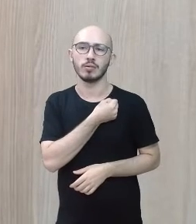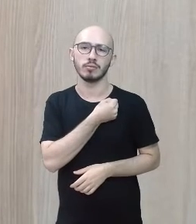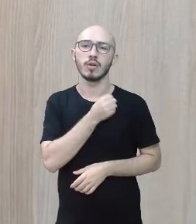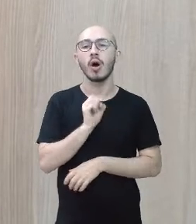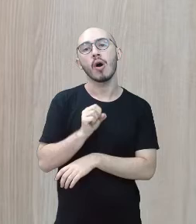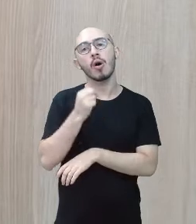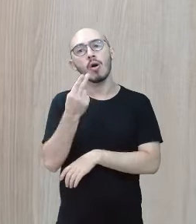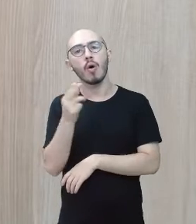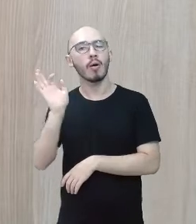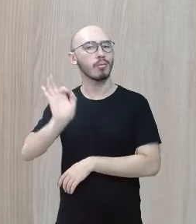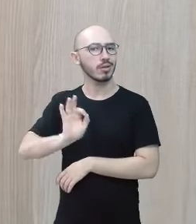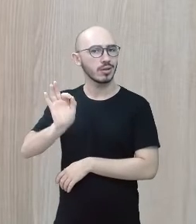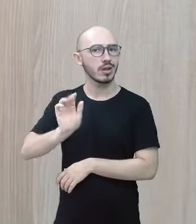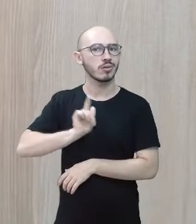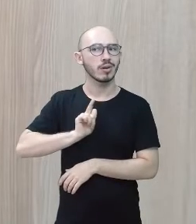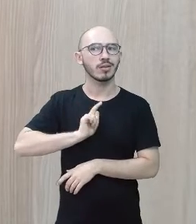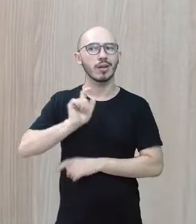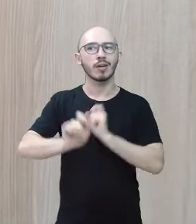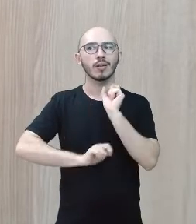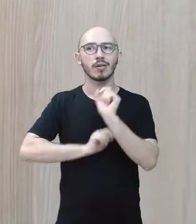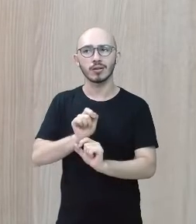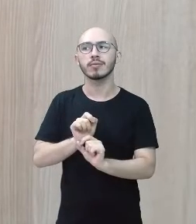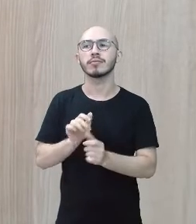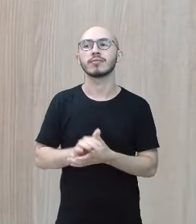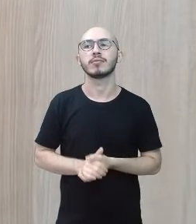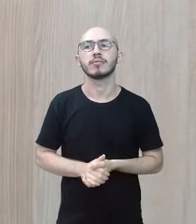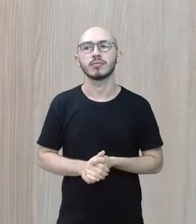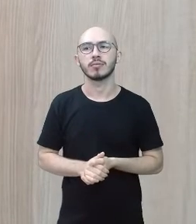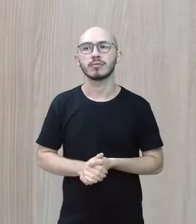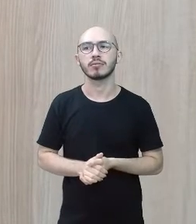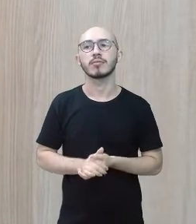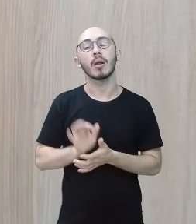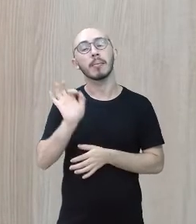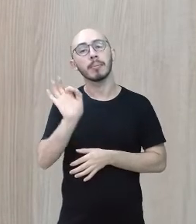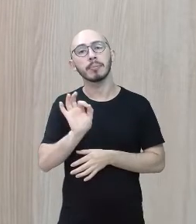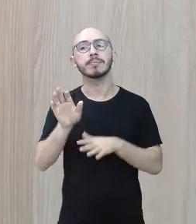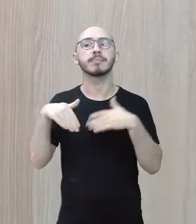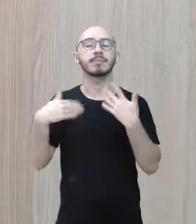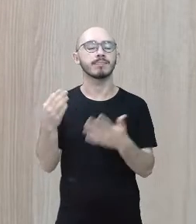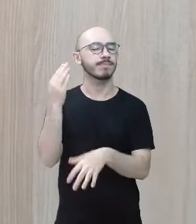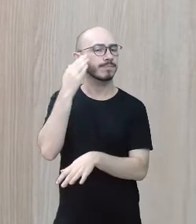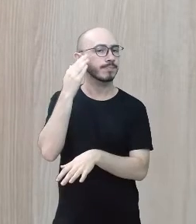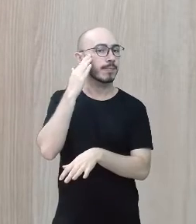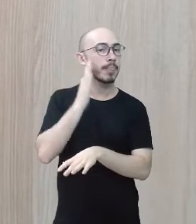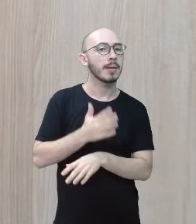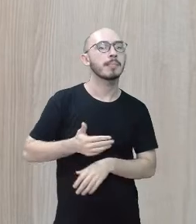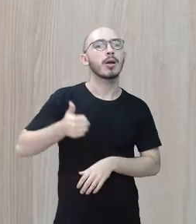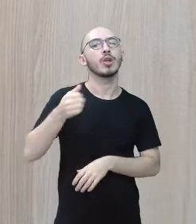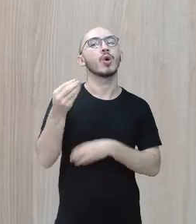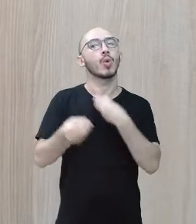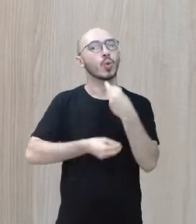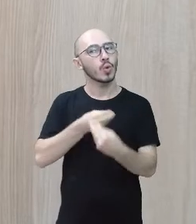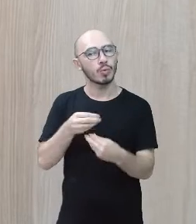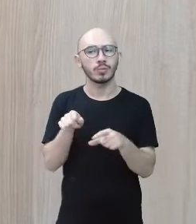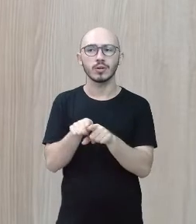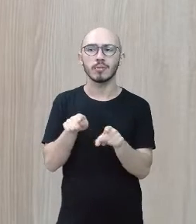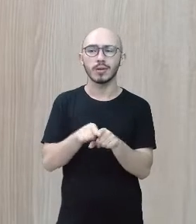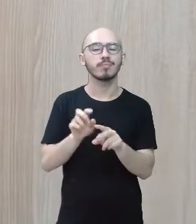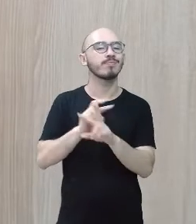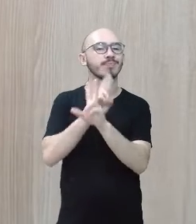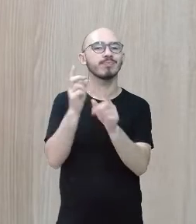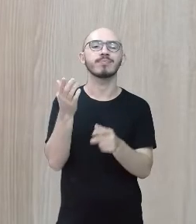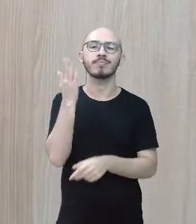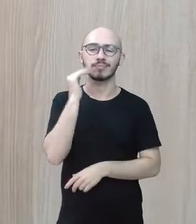transformando essa frequência absoluta em uma porcentagem, a gente começa a entender melhor essa questão, porque a